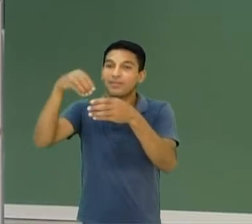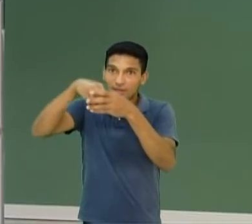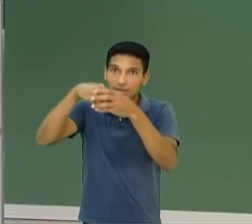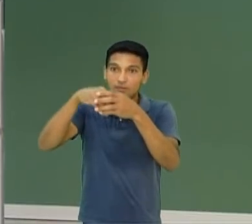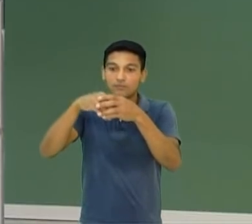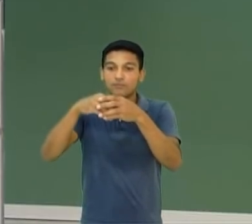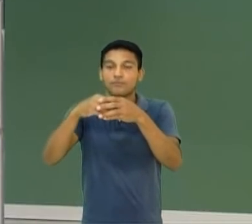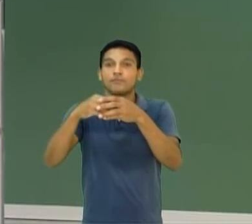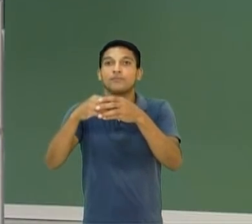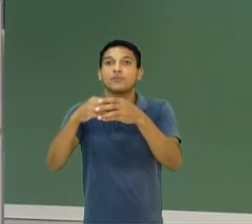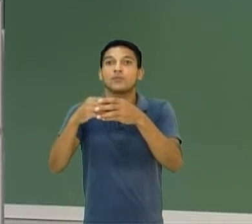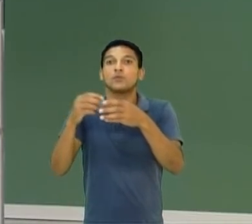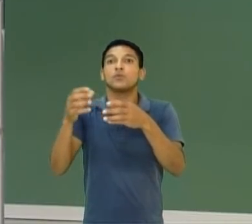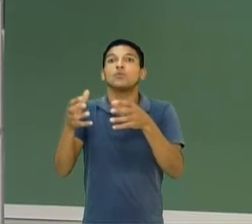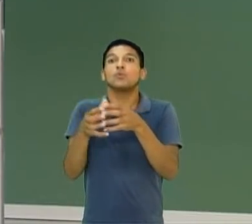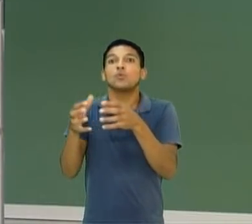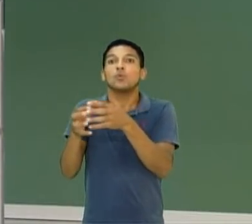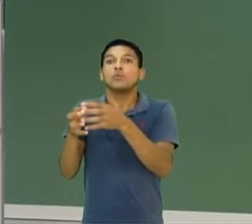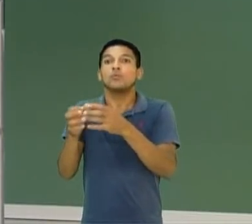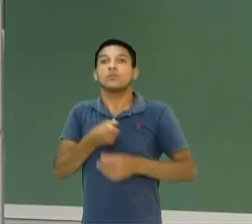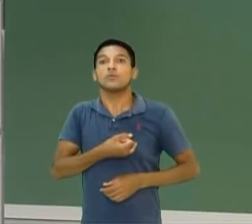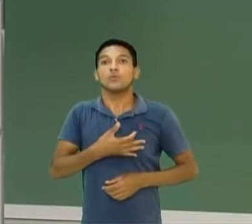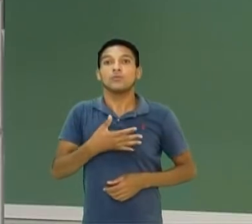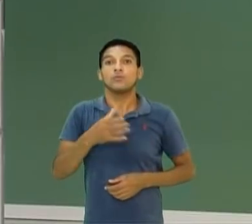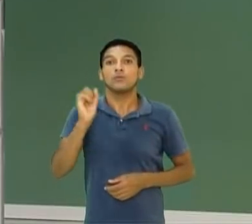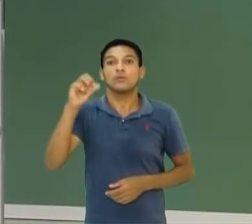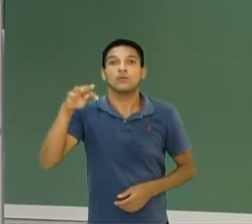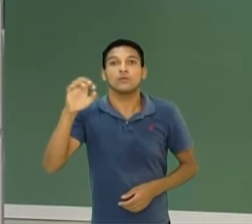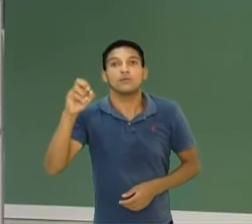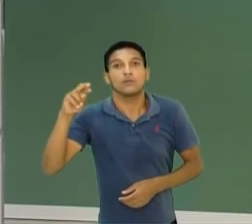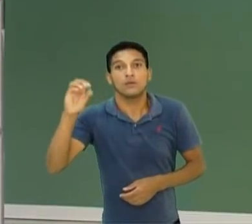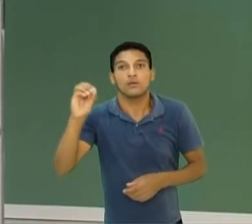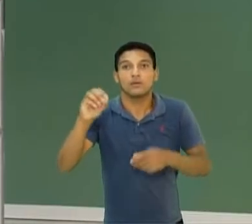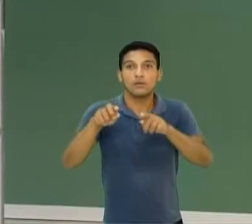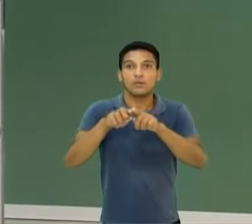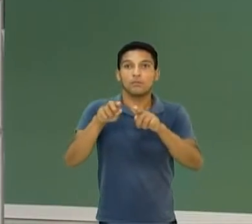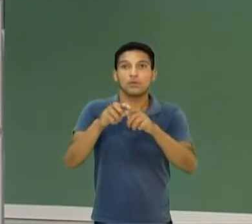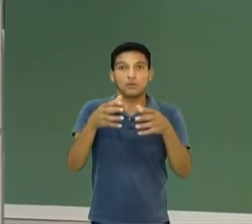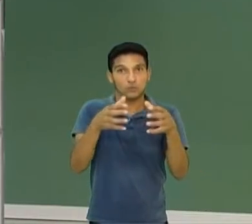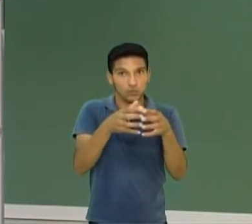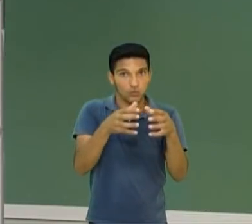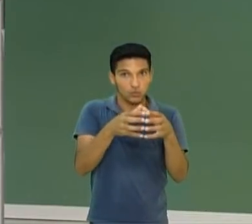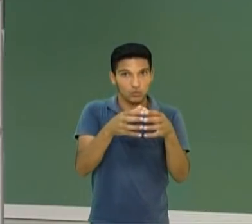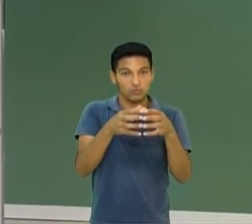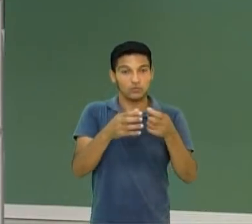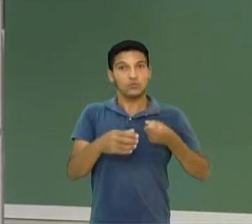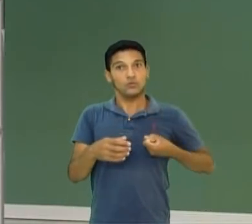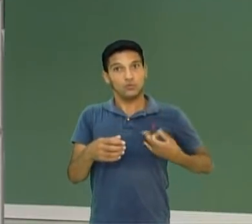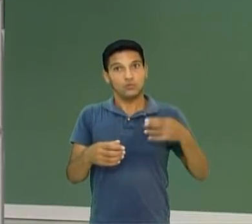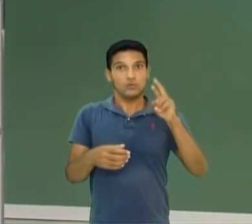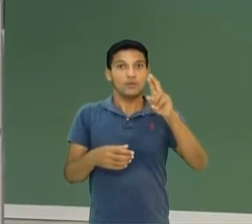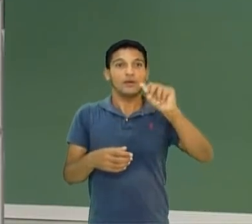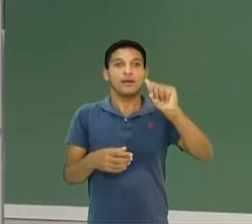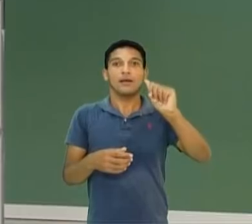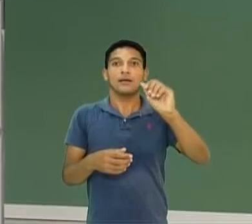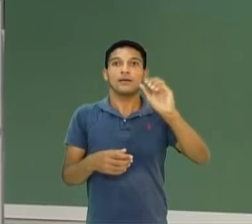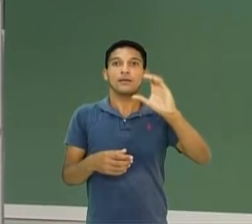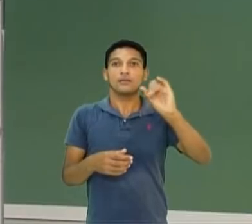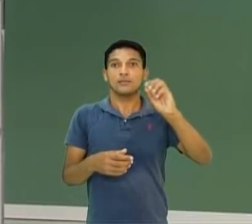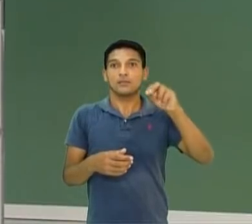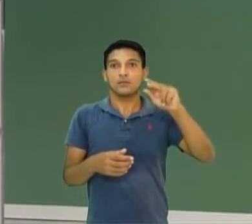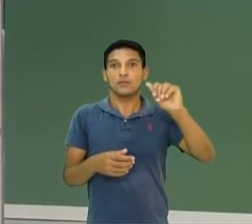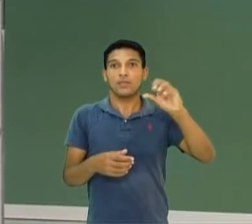menos 9,42, 8 onzeavos, 10, 24, 2 negativo ou menos 2,